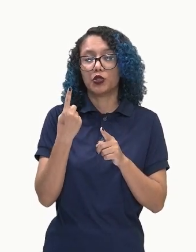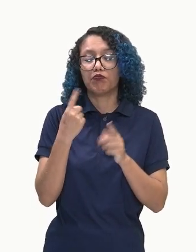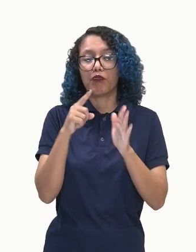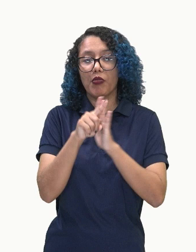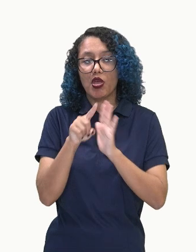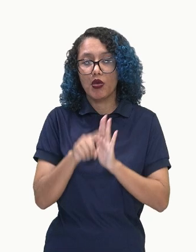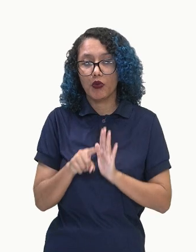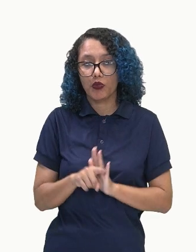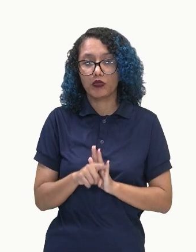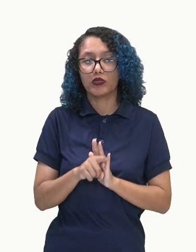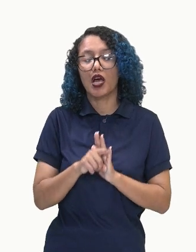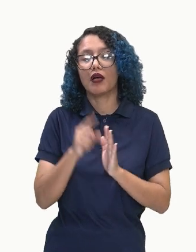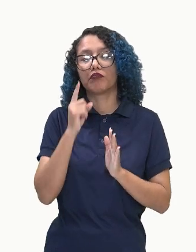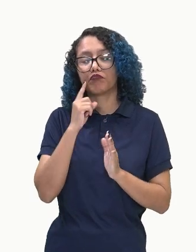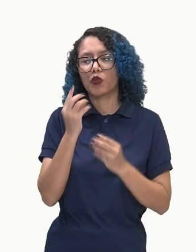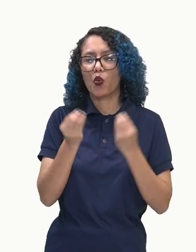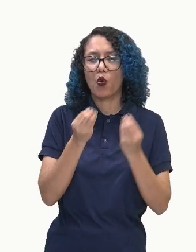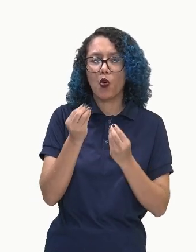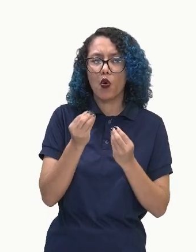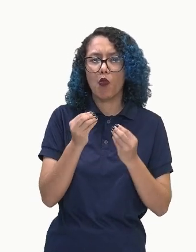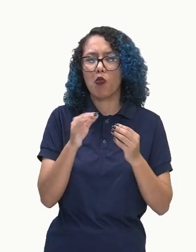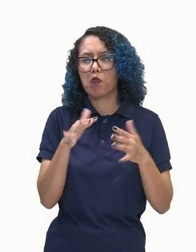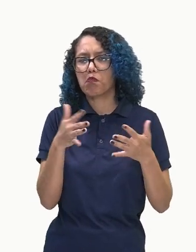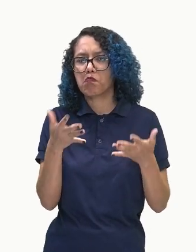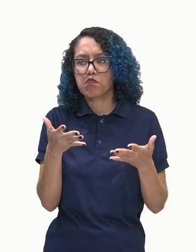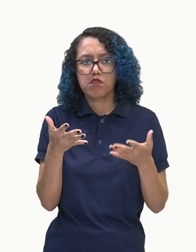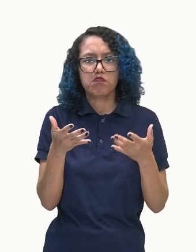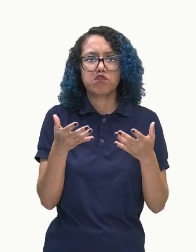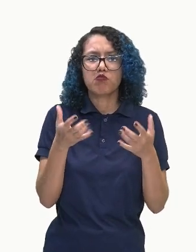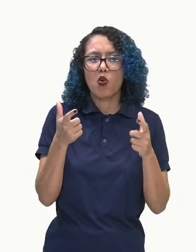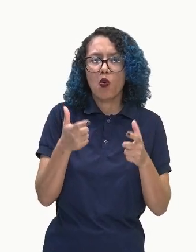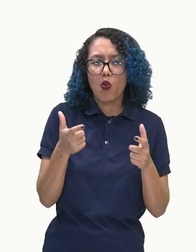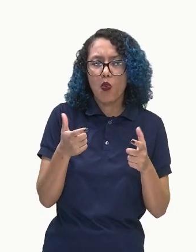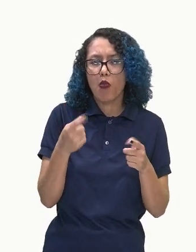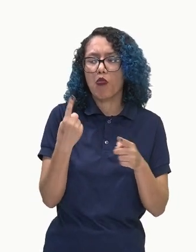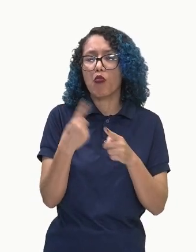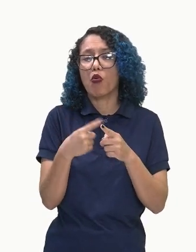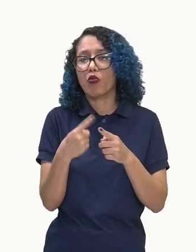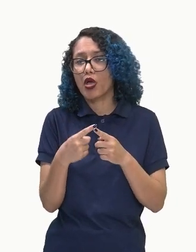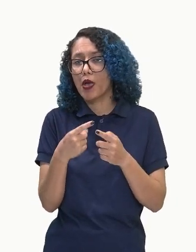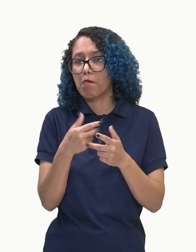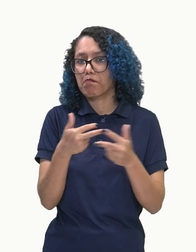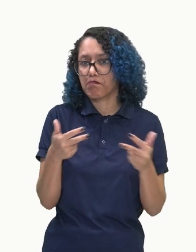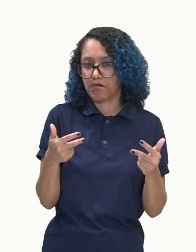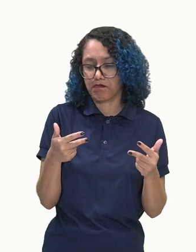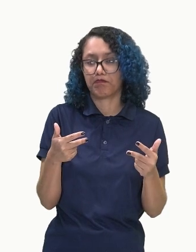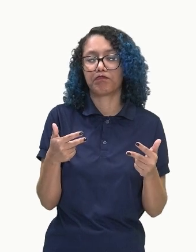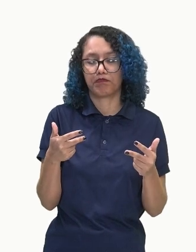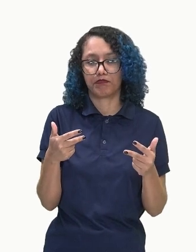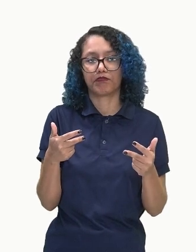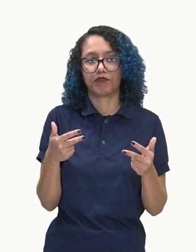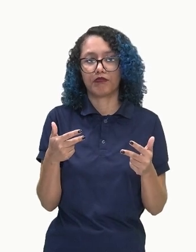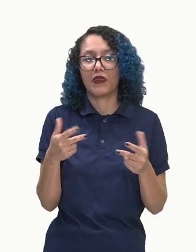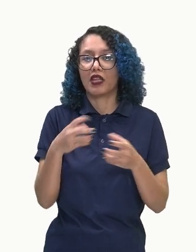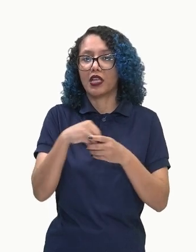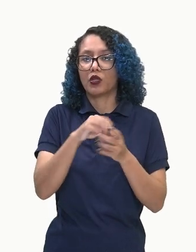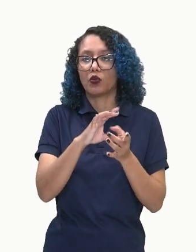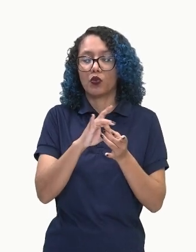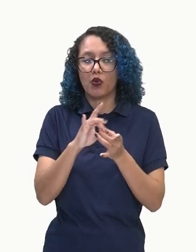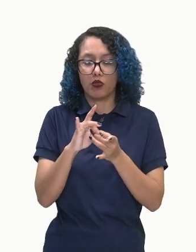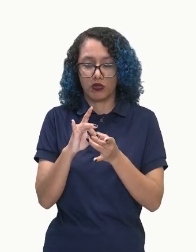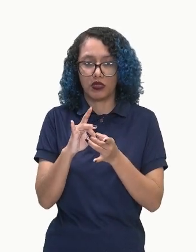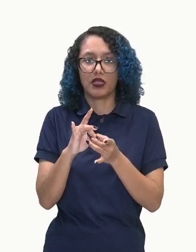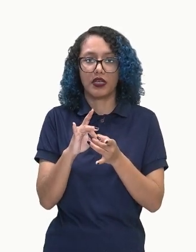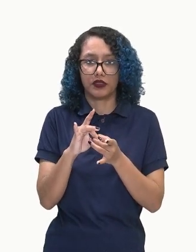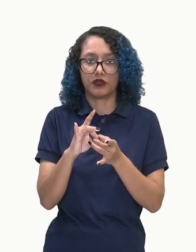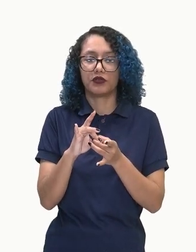como, quando, onde, por quê e até que ponto. Então, eles vão estar dentro daquele contexto inseridos e